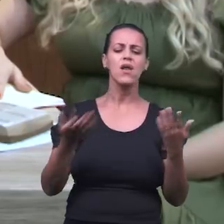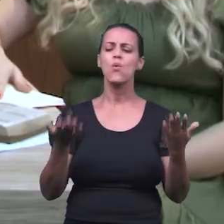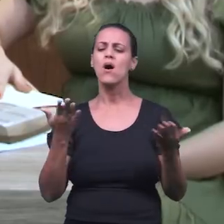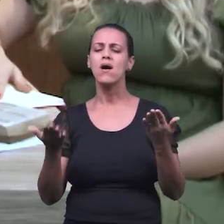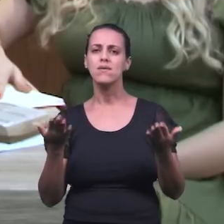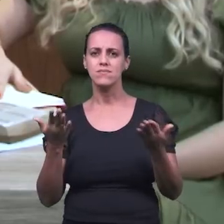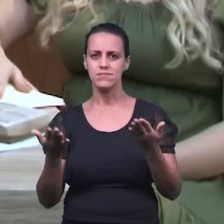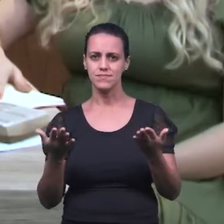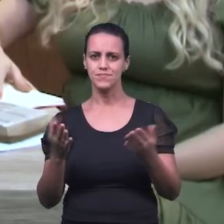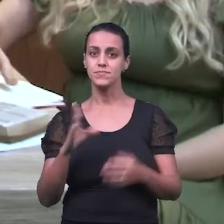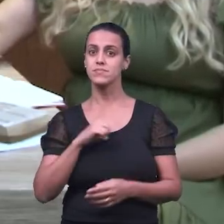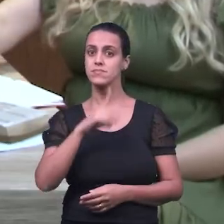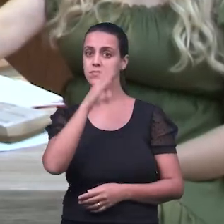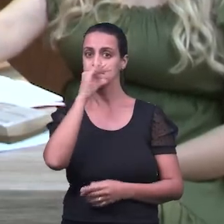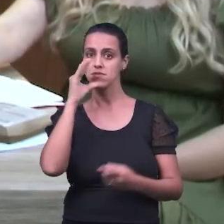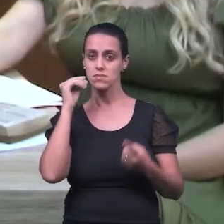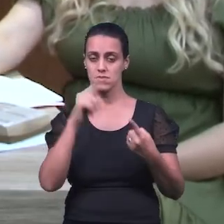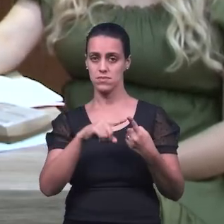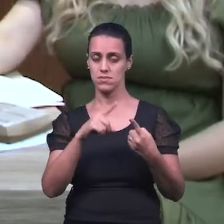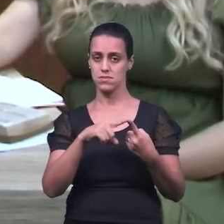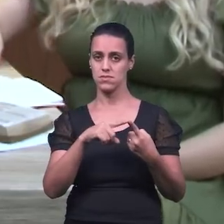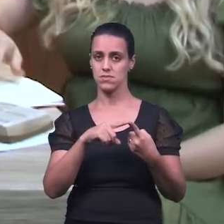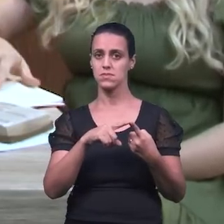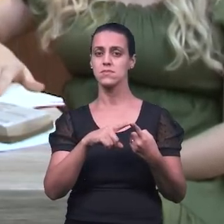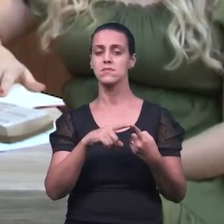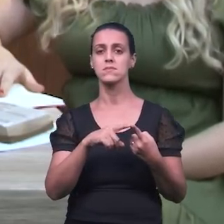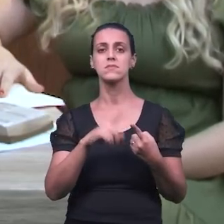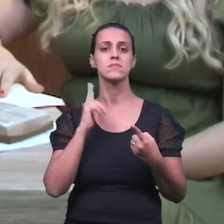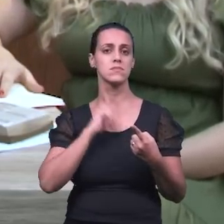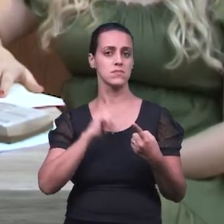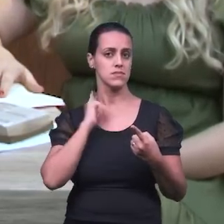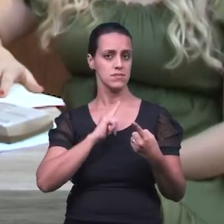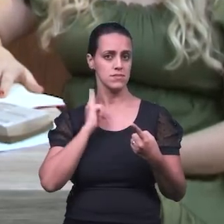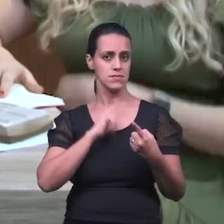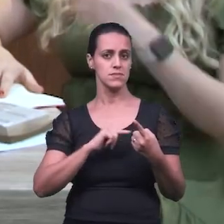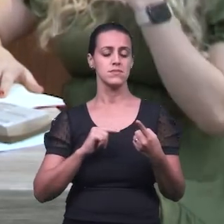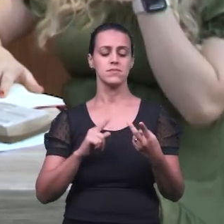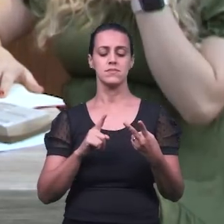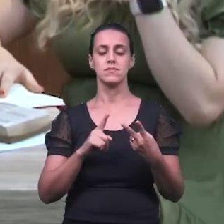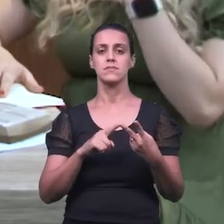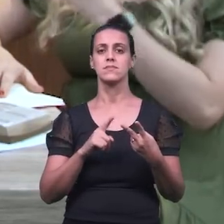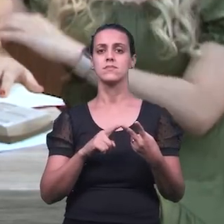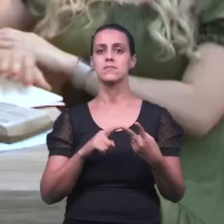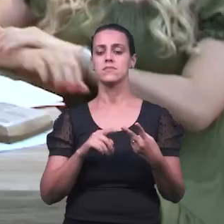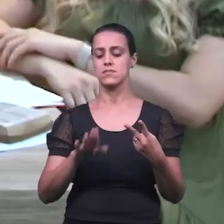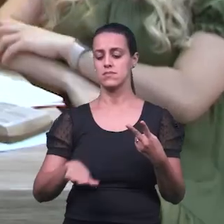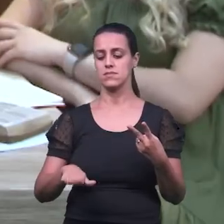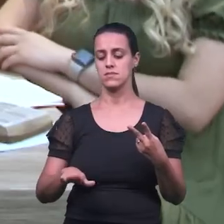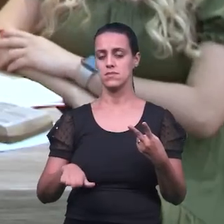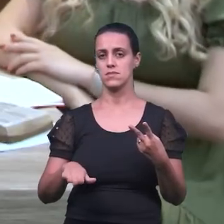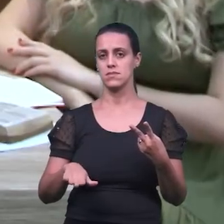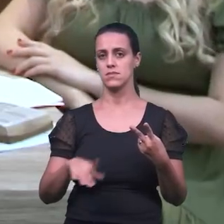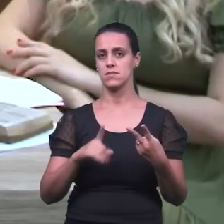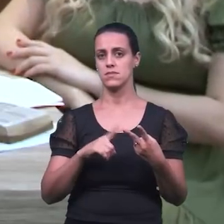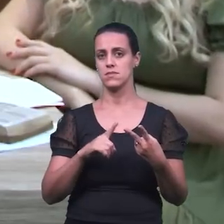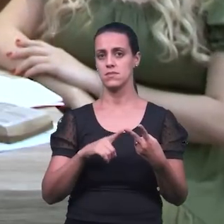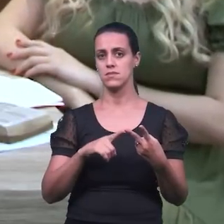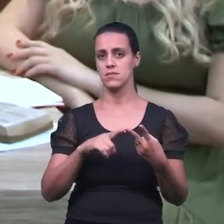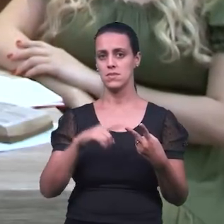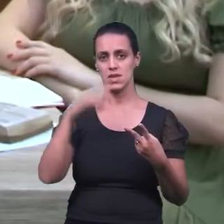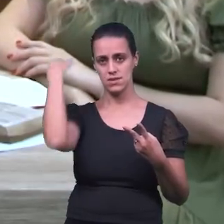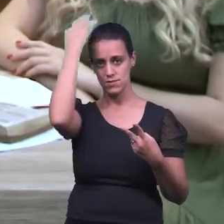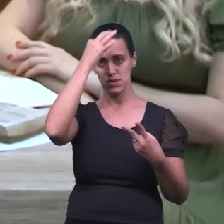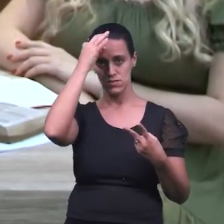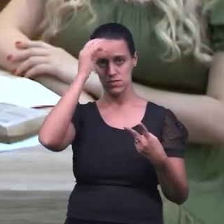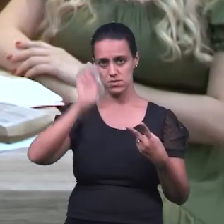participação da adolescente Ana Luísa Azevedo, de Montes Claros, Minas Gerais, a criança Samuel Filho, de Iúna,